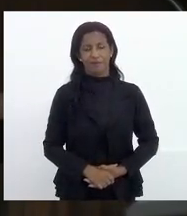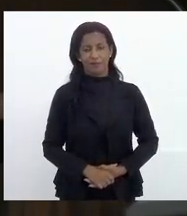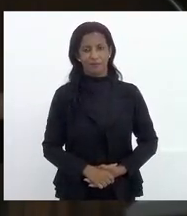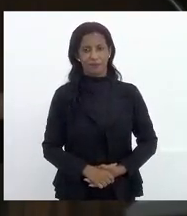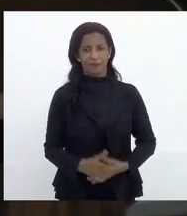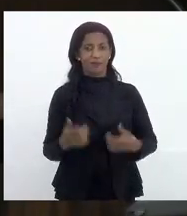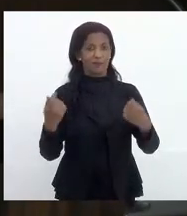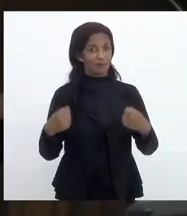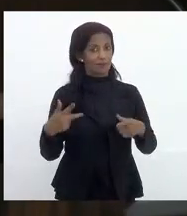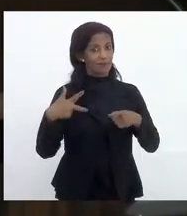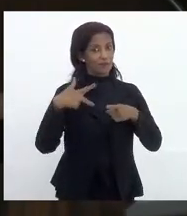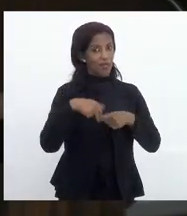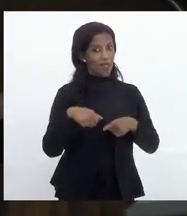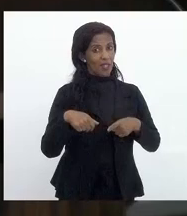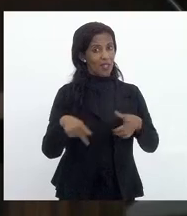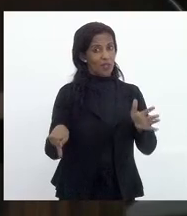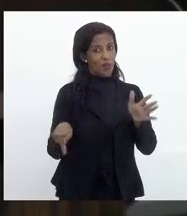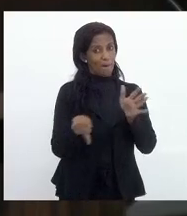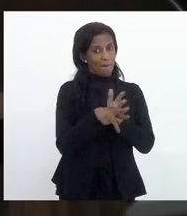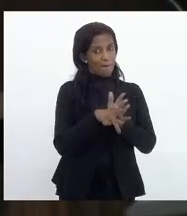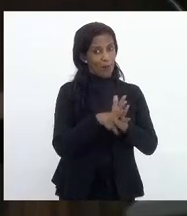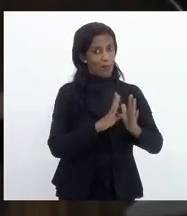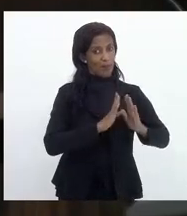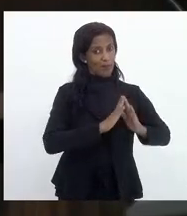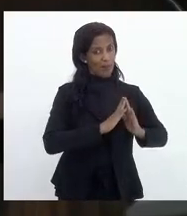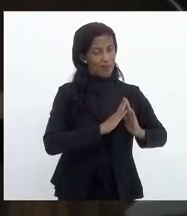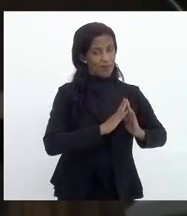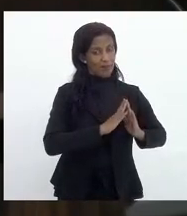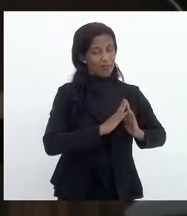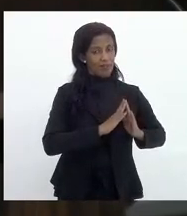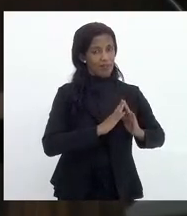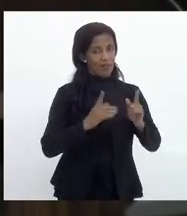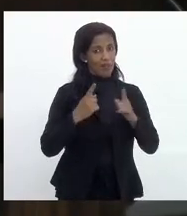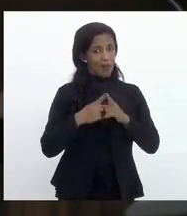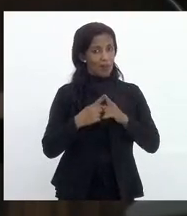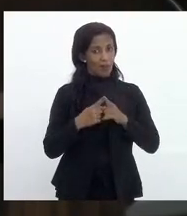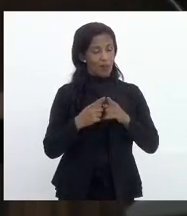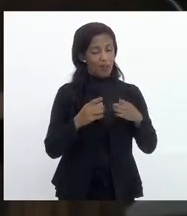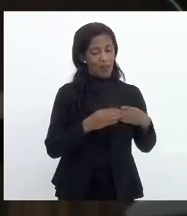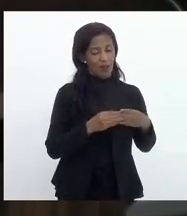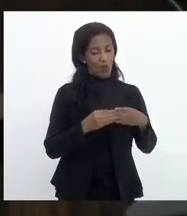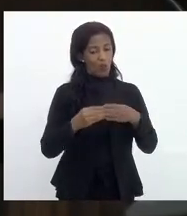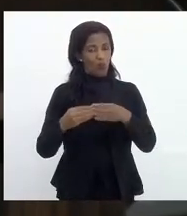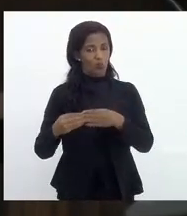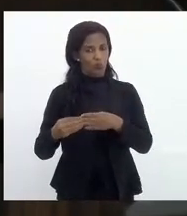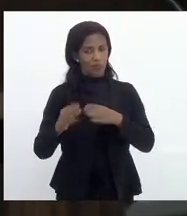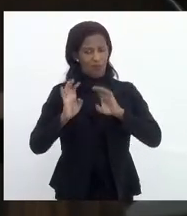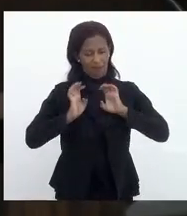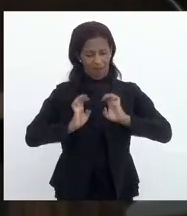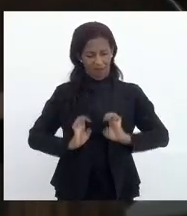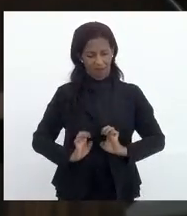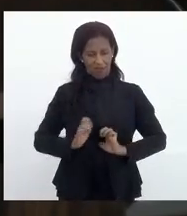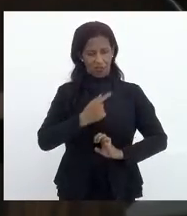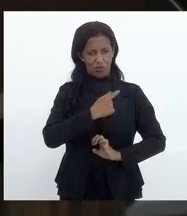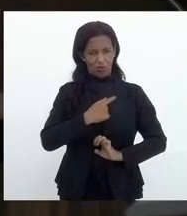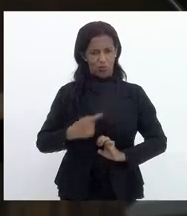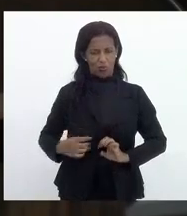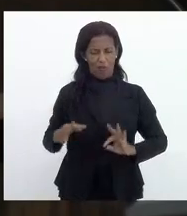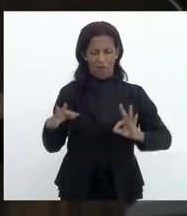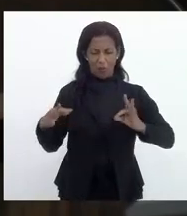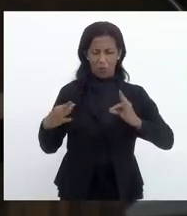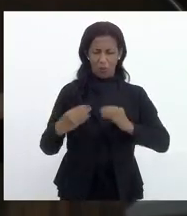e tem que cortar na sua própria carne Porque esse produto a conduta do governo é de Total